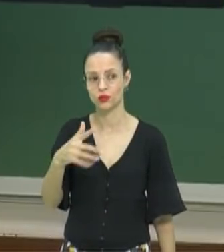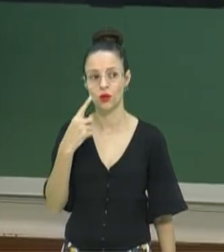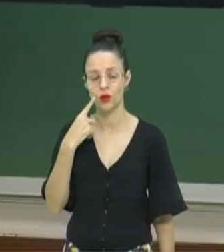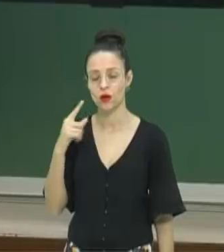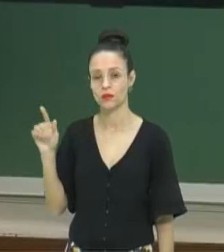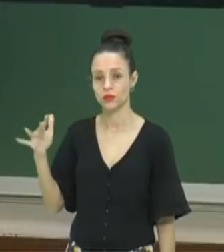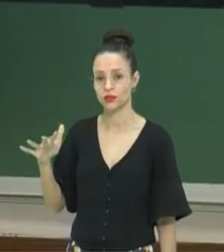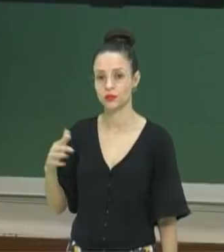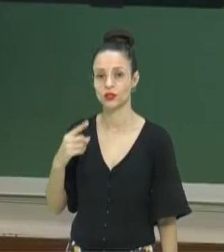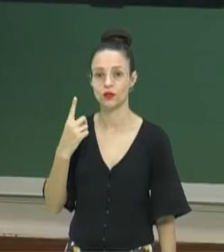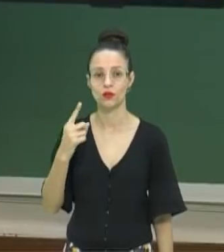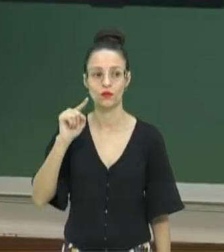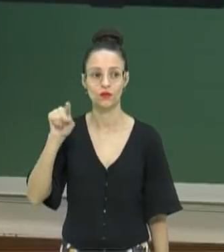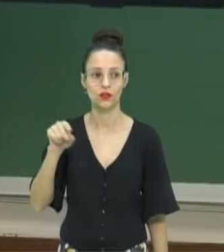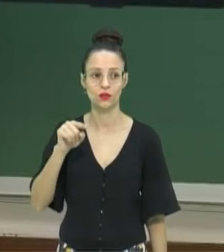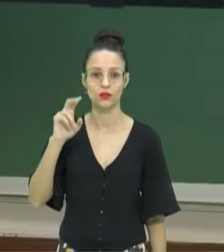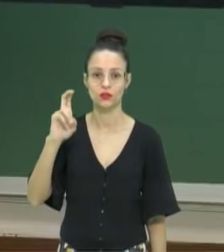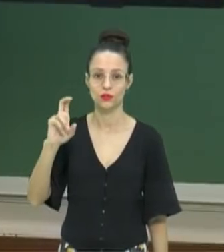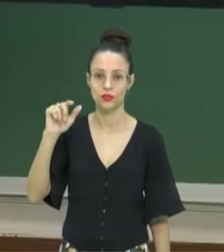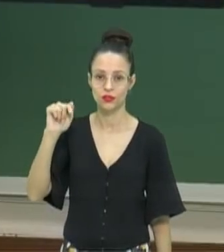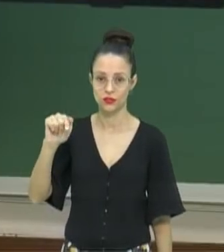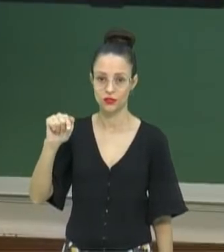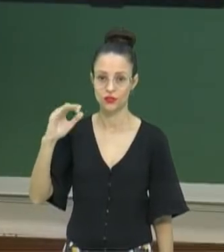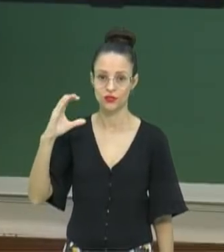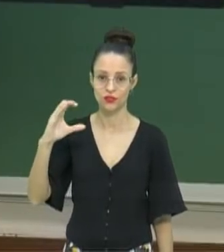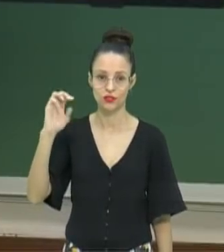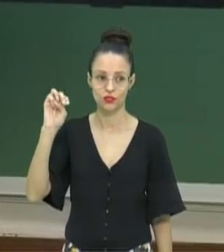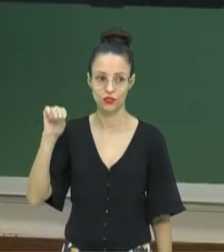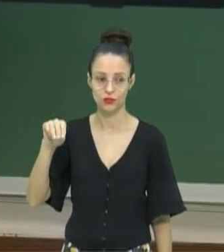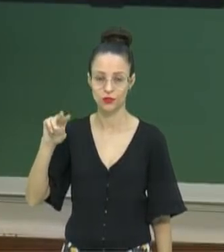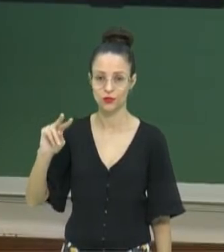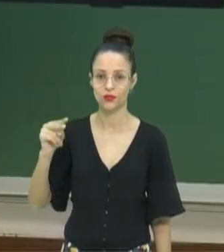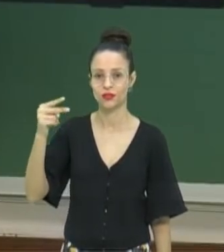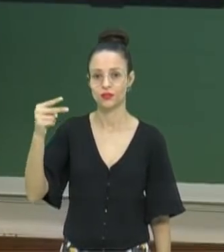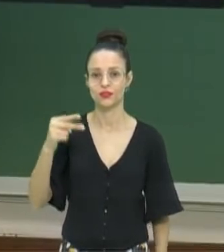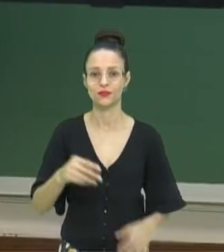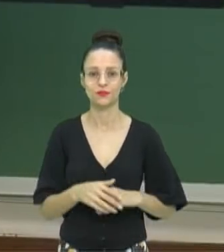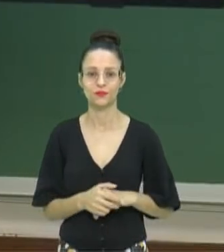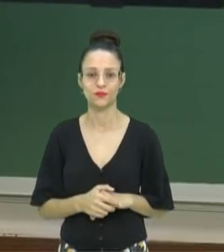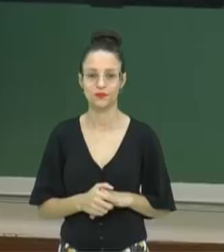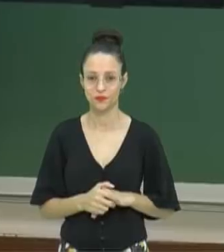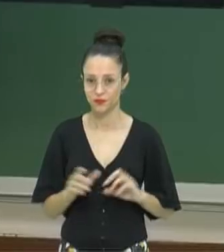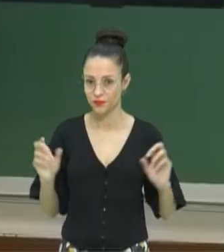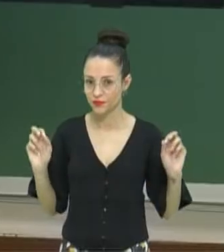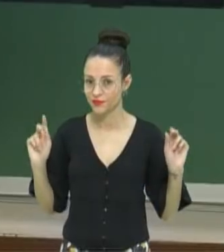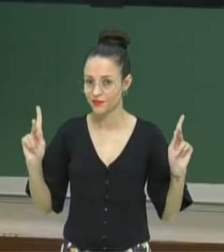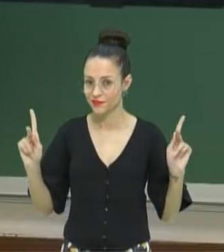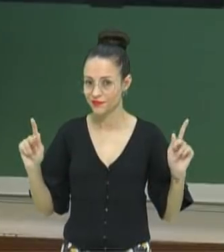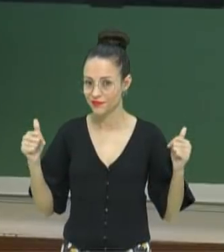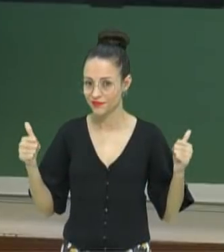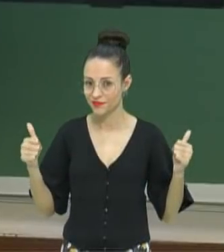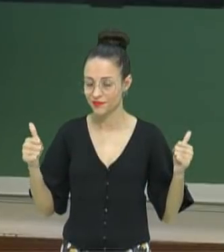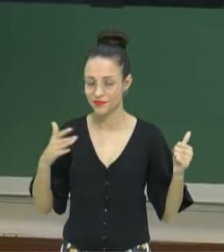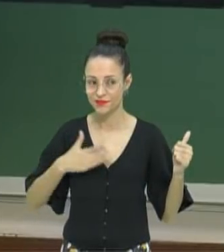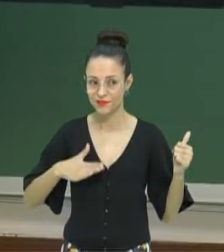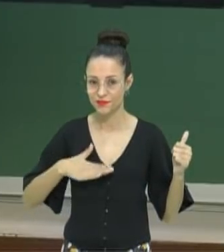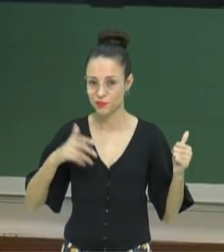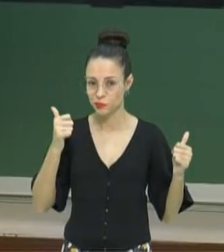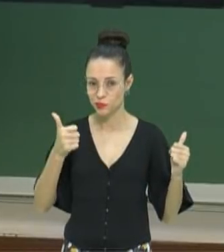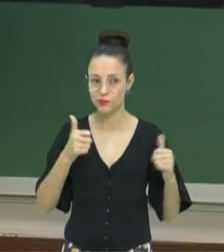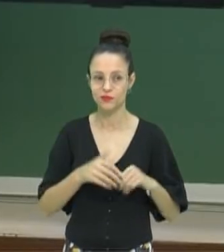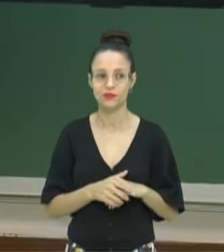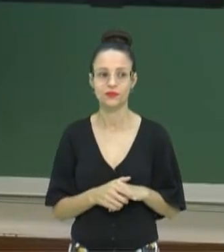aqui, aproximadamente 1,57 centímetros quadrados, ok? Ficou tranquilo ali,